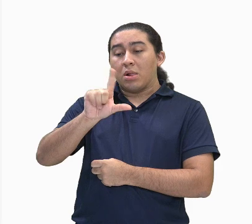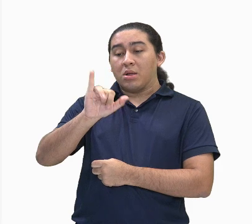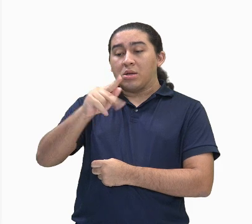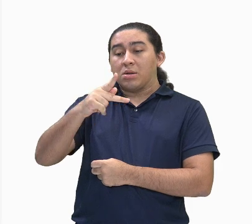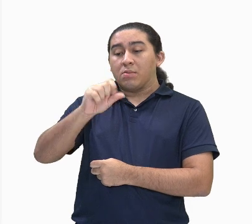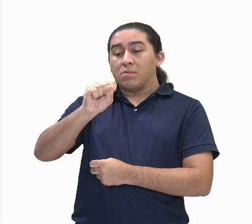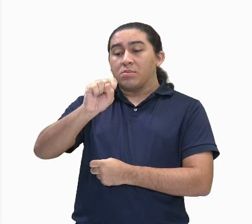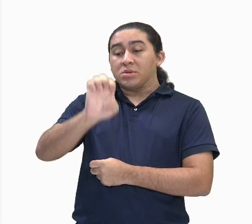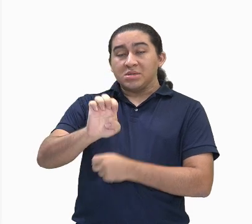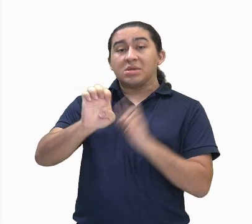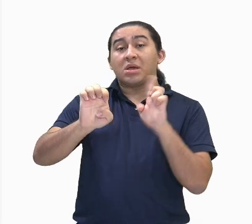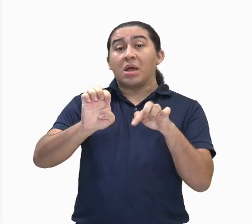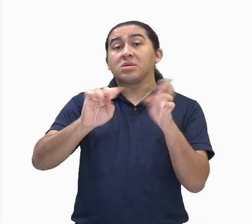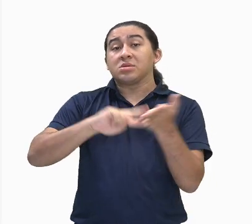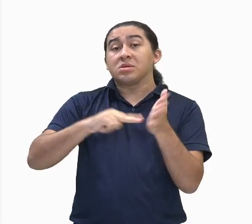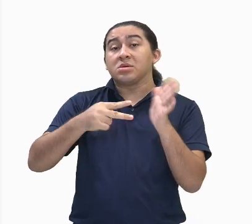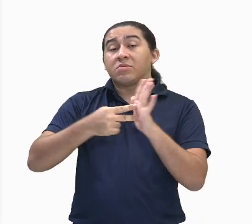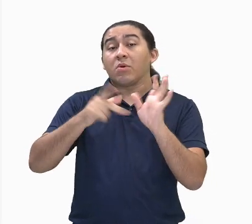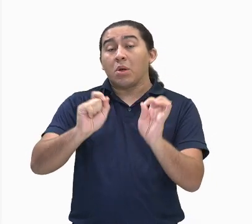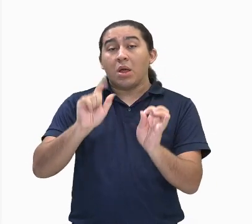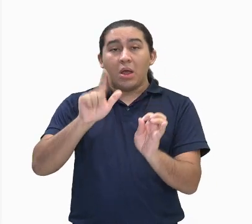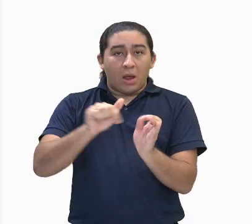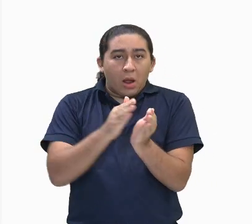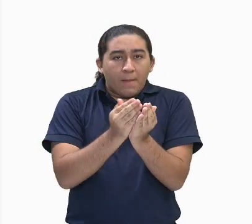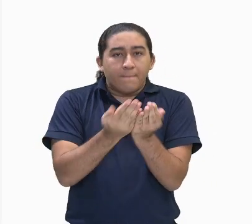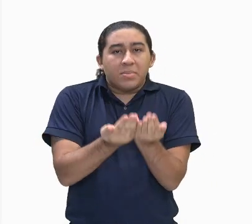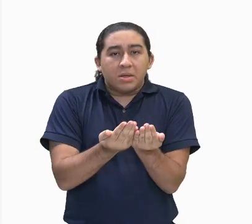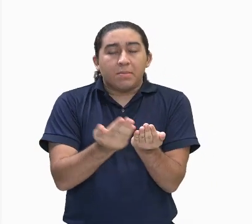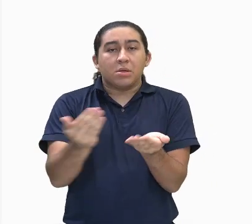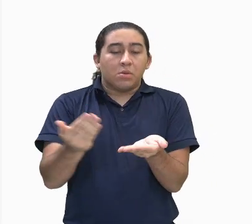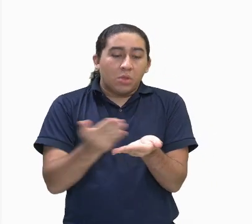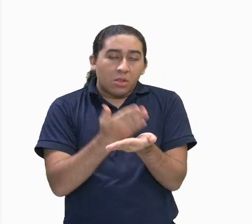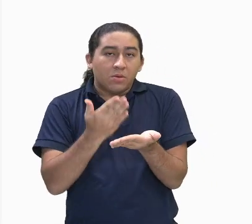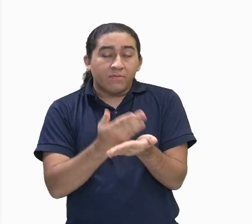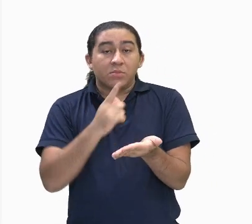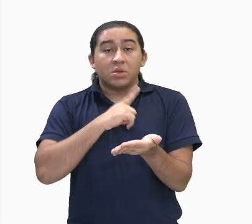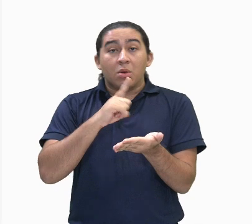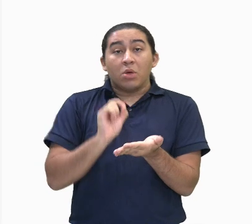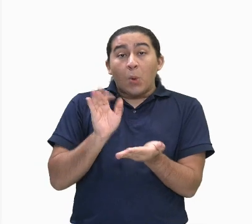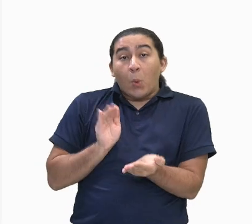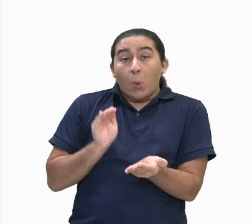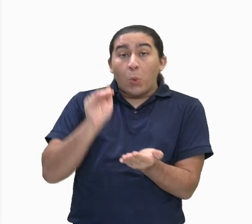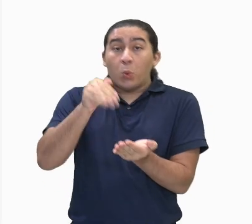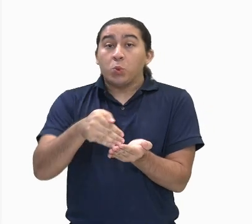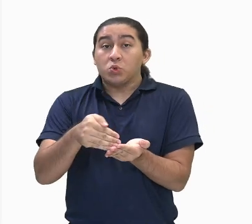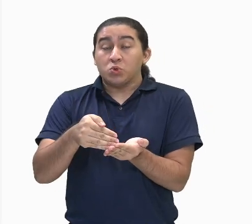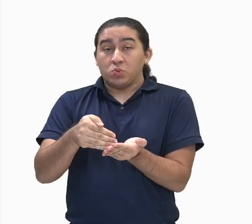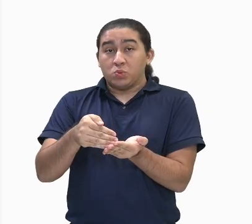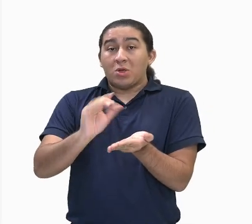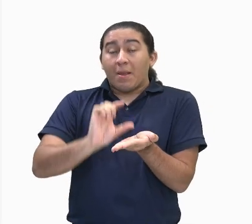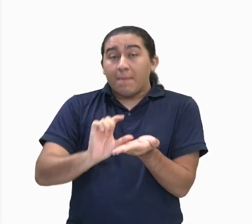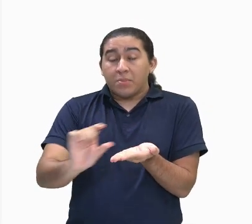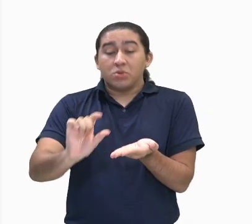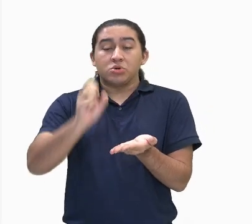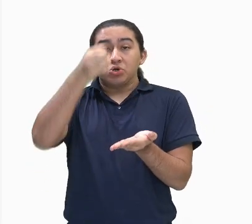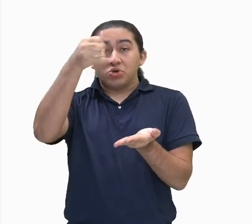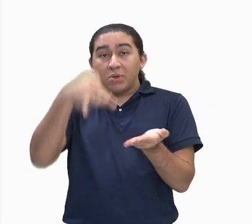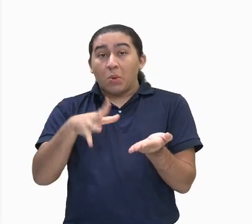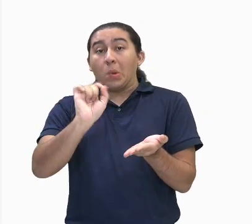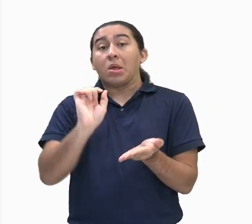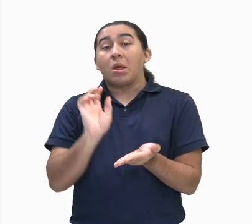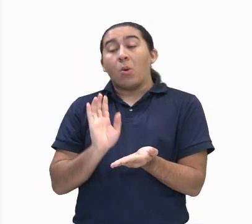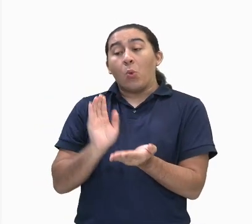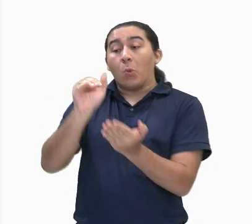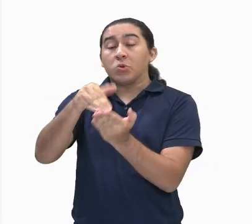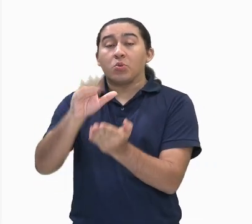remetem, por exemplo, ao livro bíblico, né? O último livro da Bíblia, que justamente narra os últimos eventos que